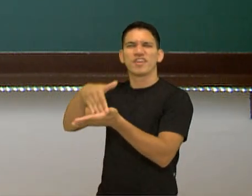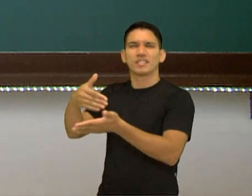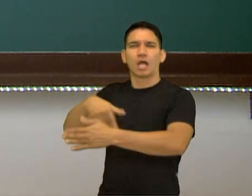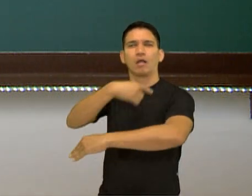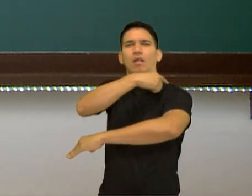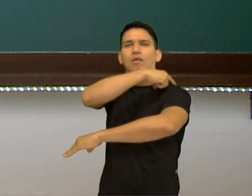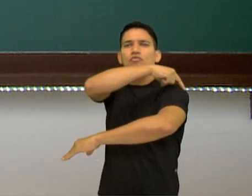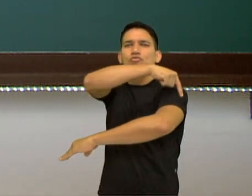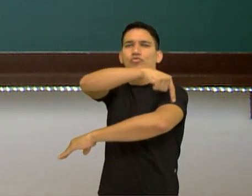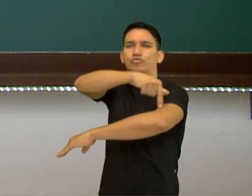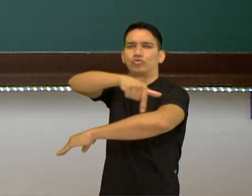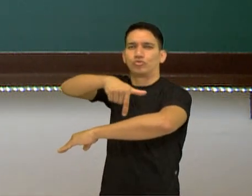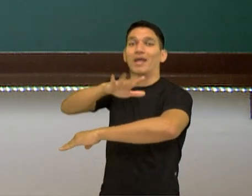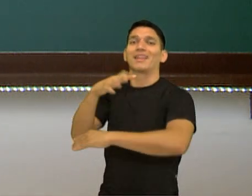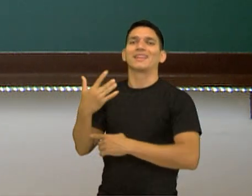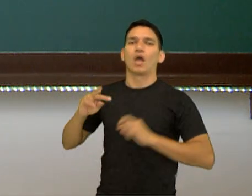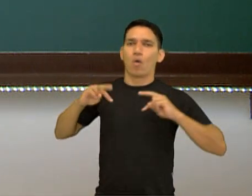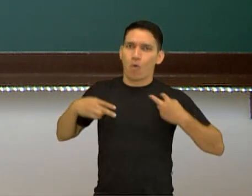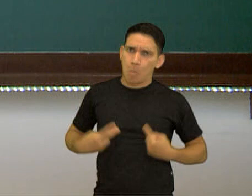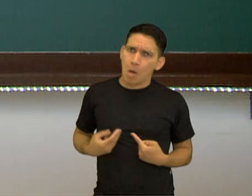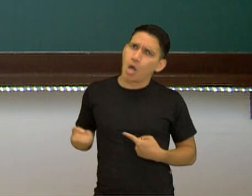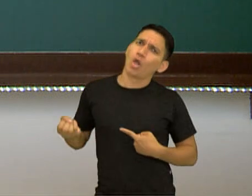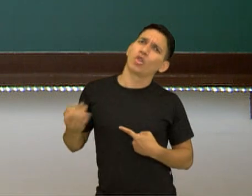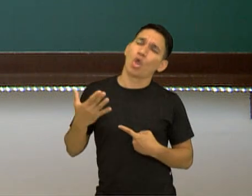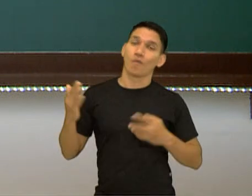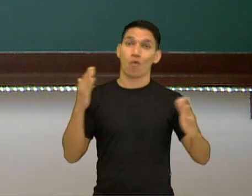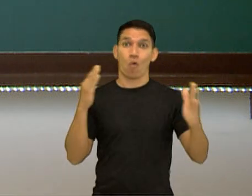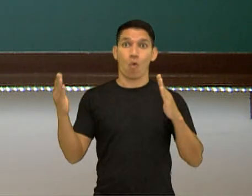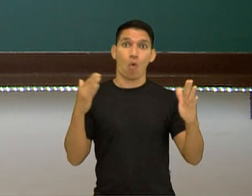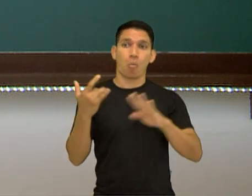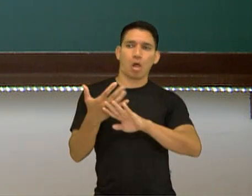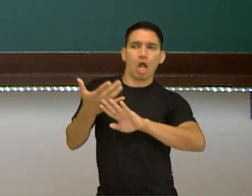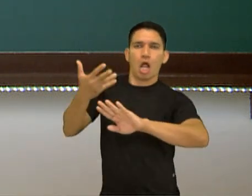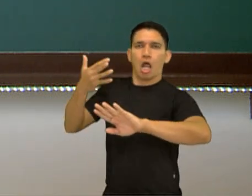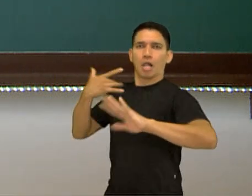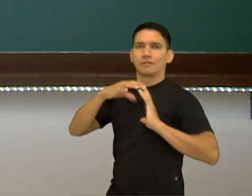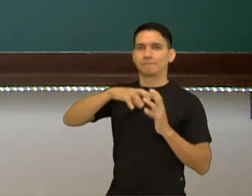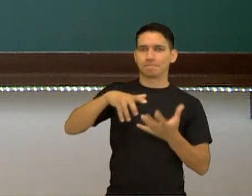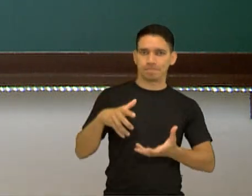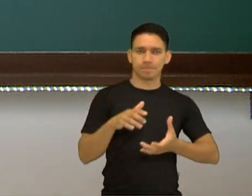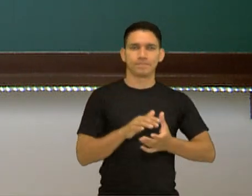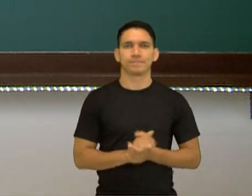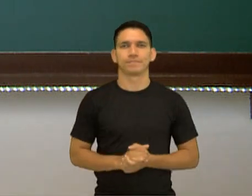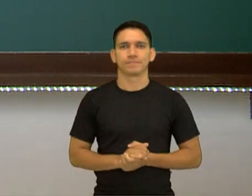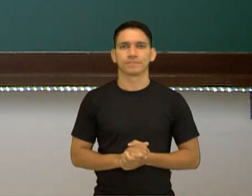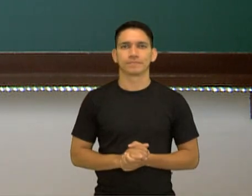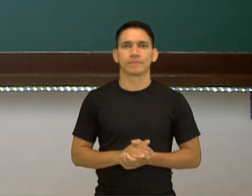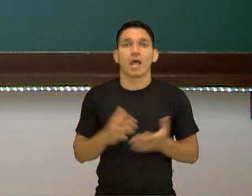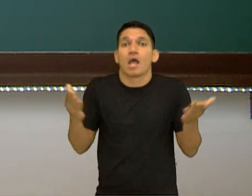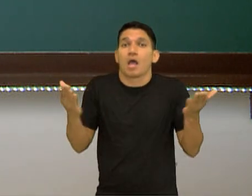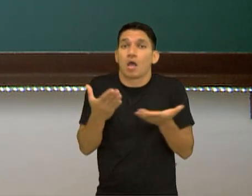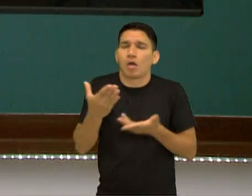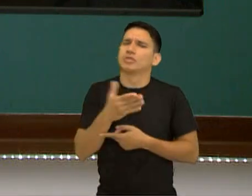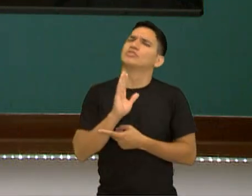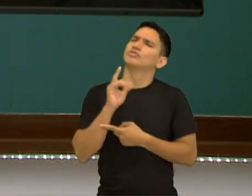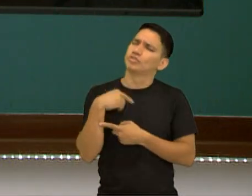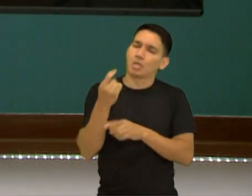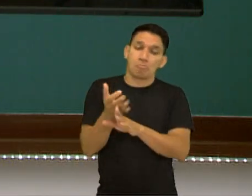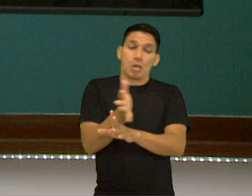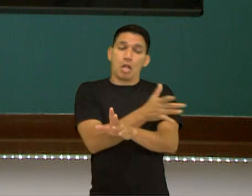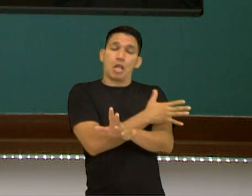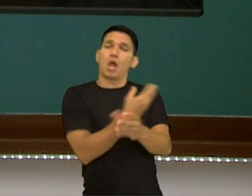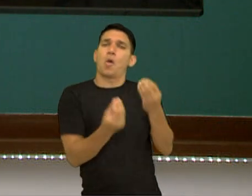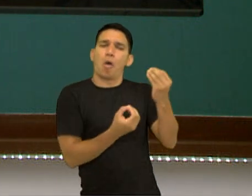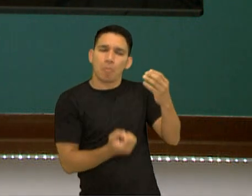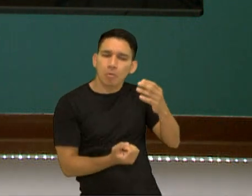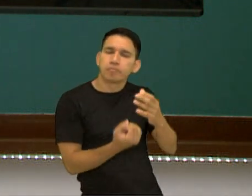ser humano é muito recente quando comparado à história do nosso planeta. E agora que a gente já falou da formação